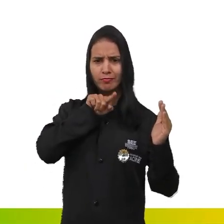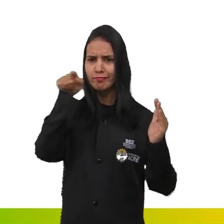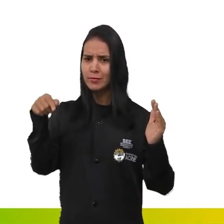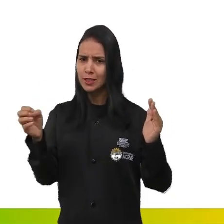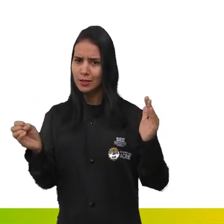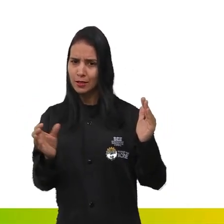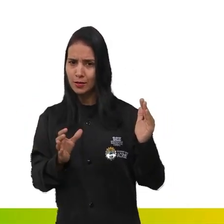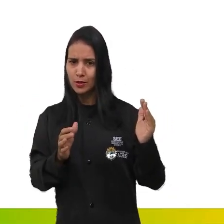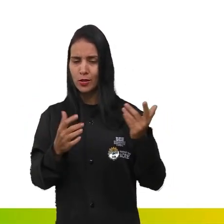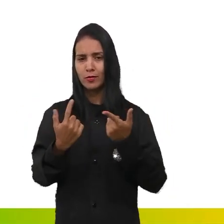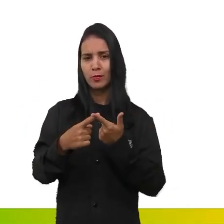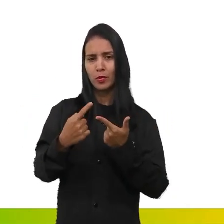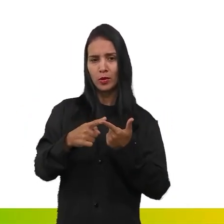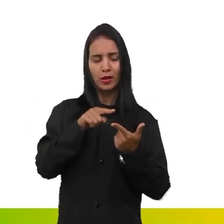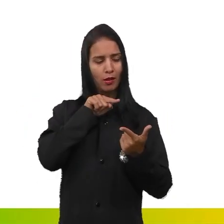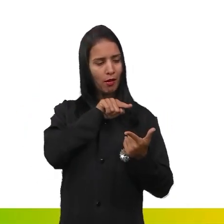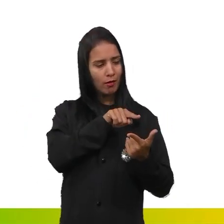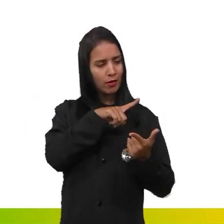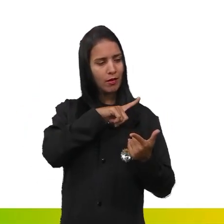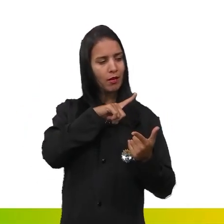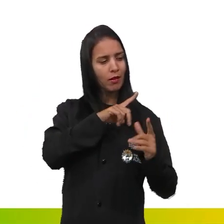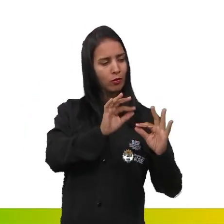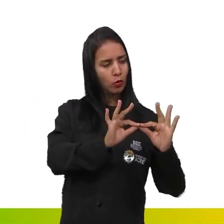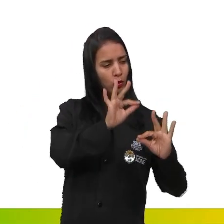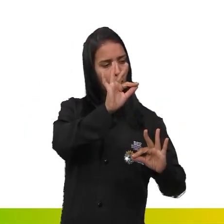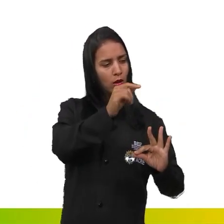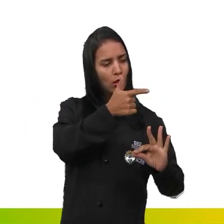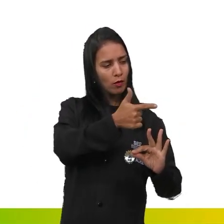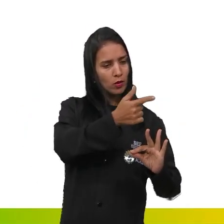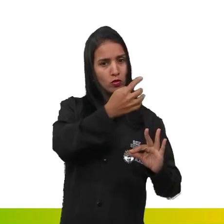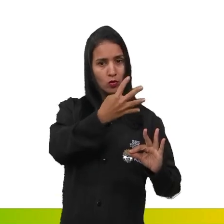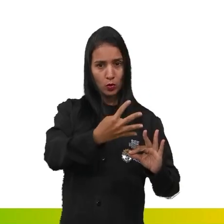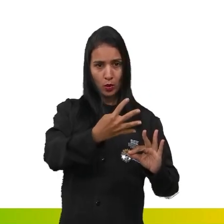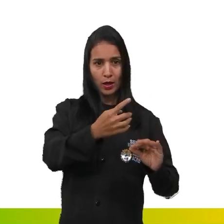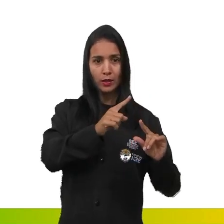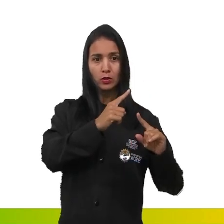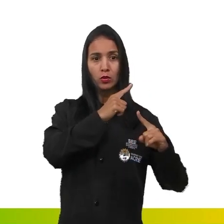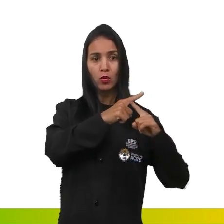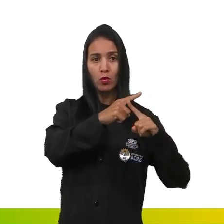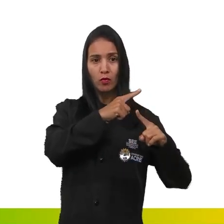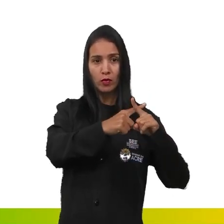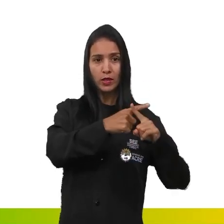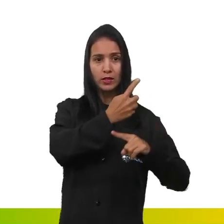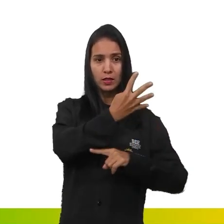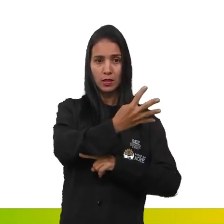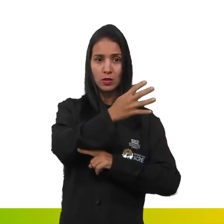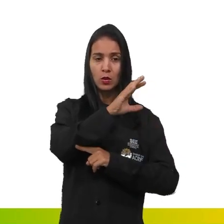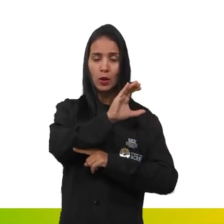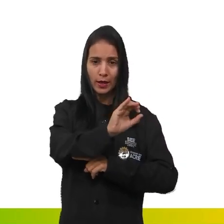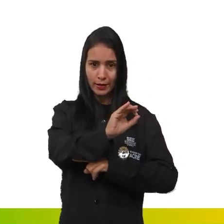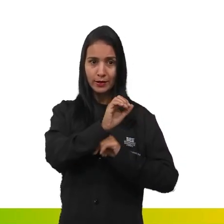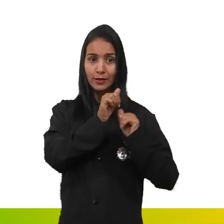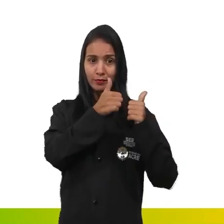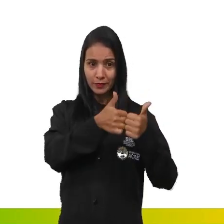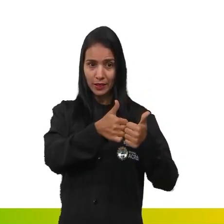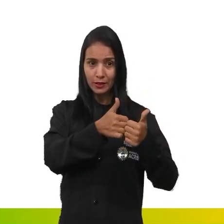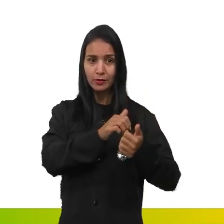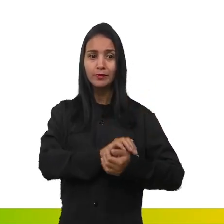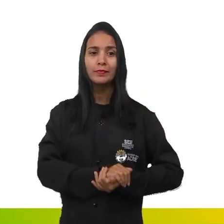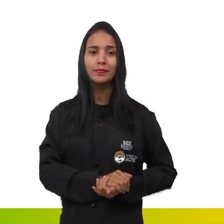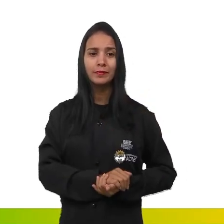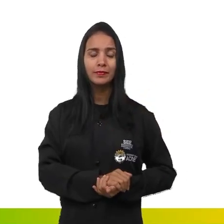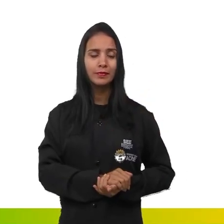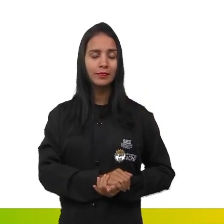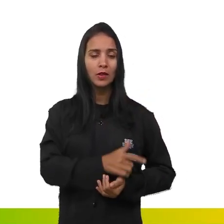volume dado por 24 vezes 24, que é a área da base, vezes a altura, que é 40, ok? Então, vamos dizer